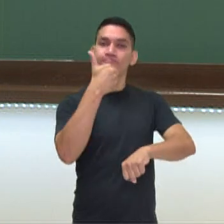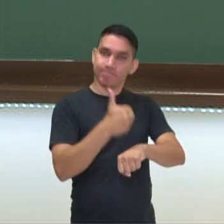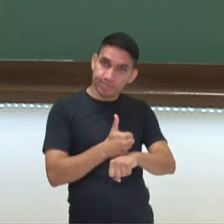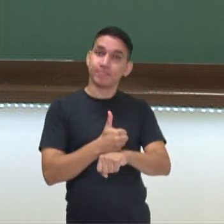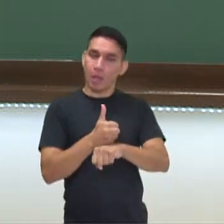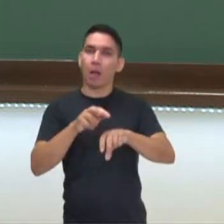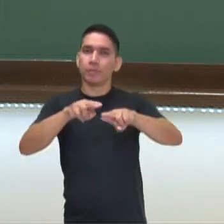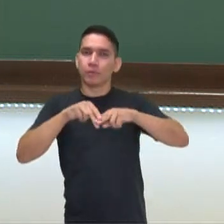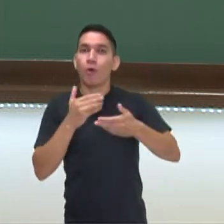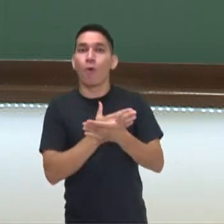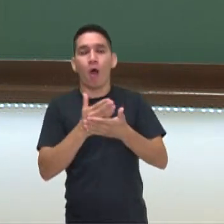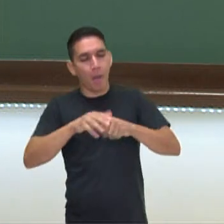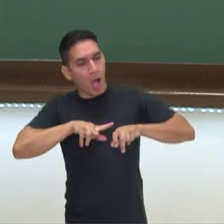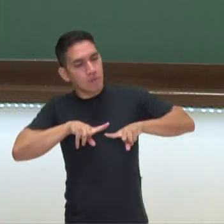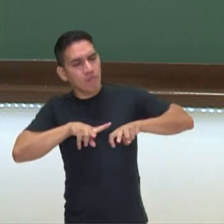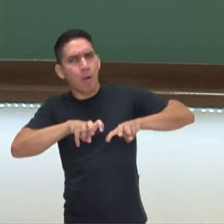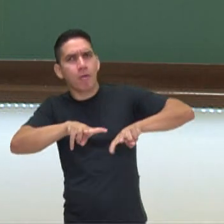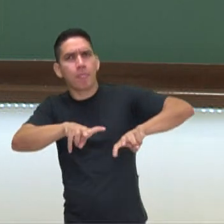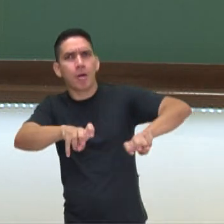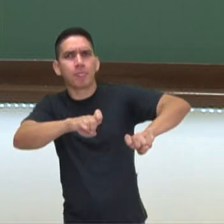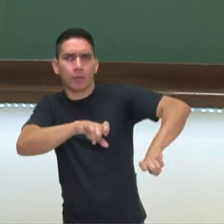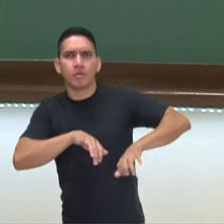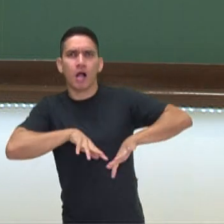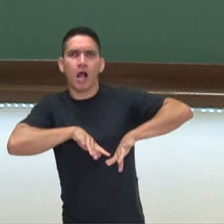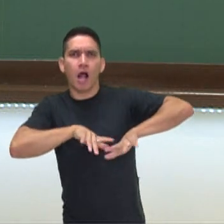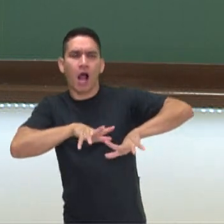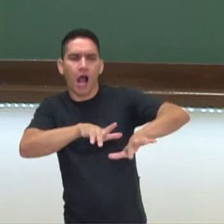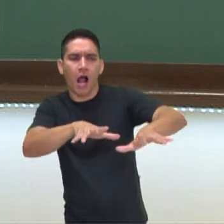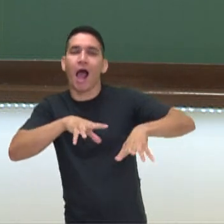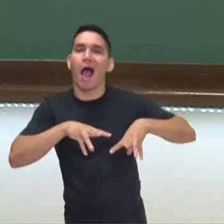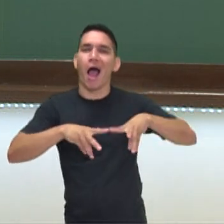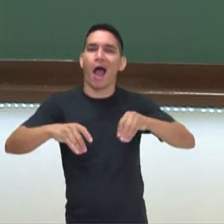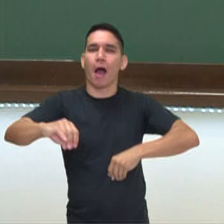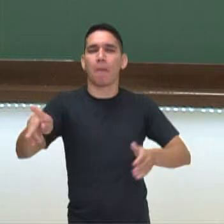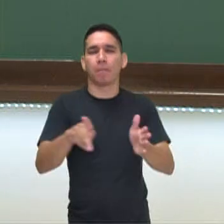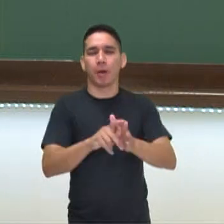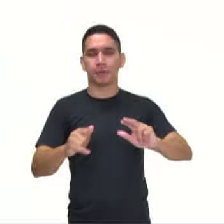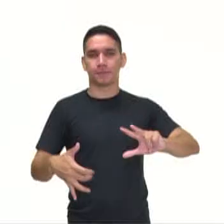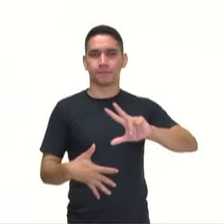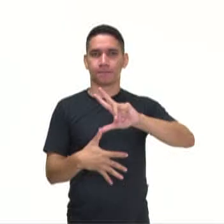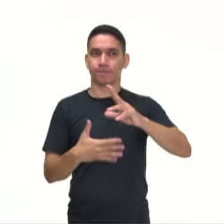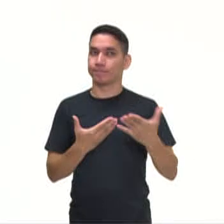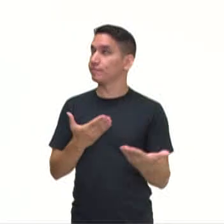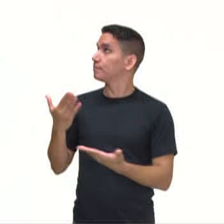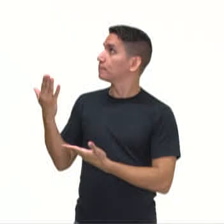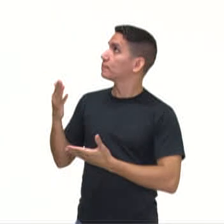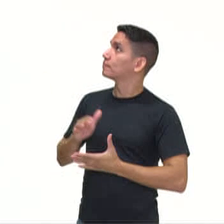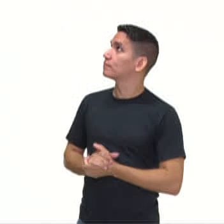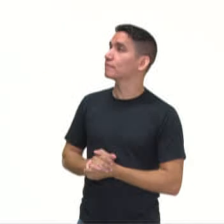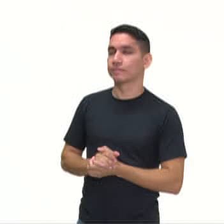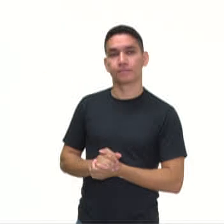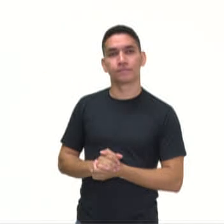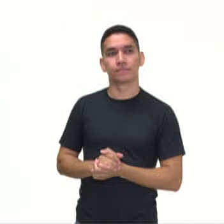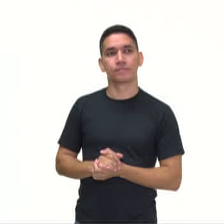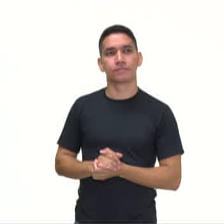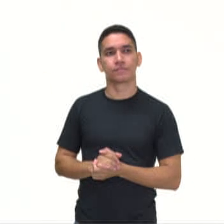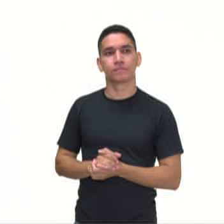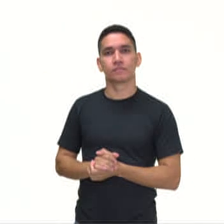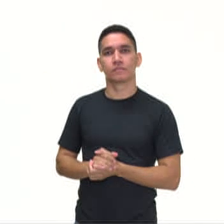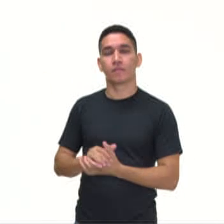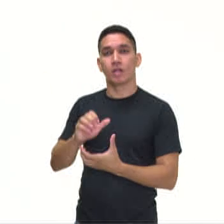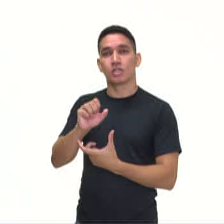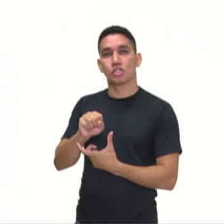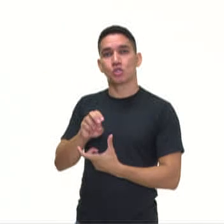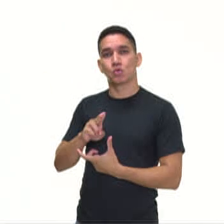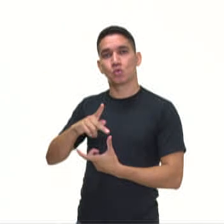e a exploração espanhola nesse território da América. Então aqui o suplício, né? Então os povos,